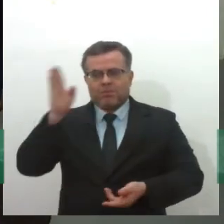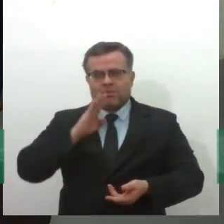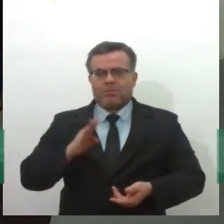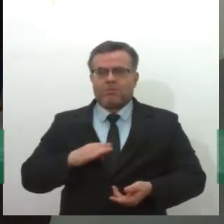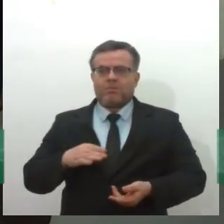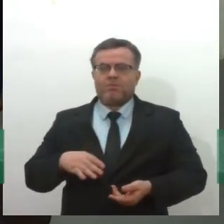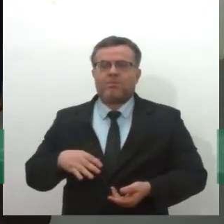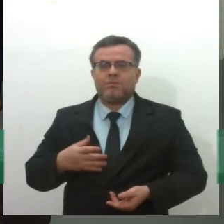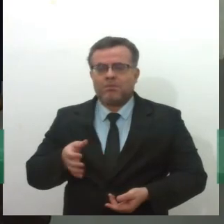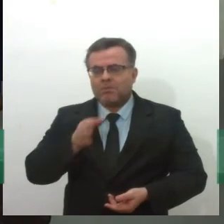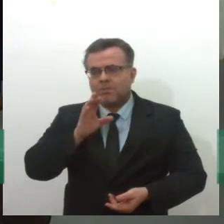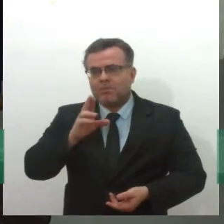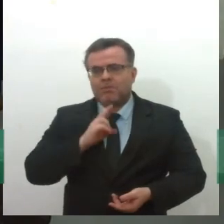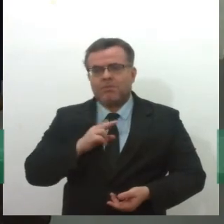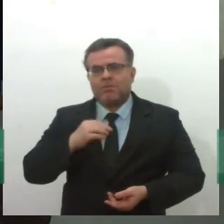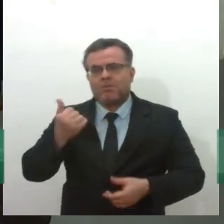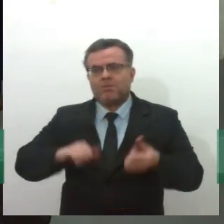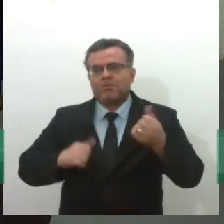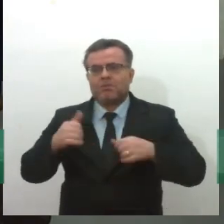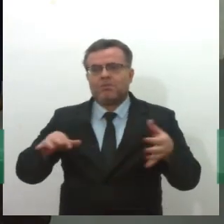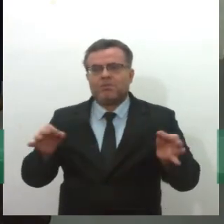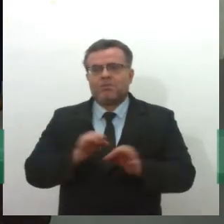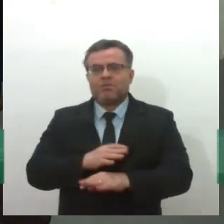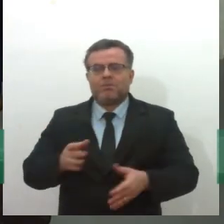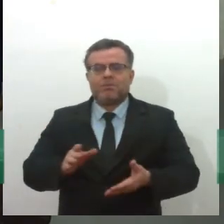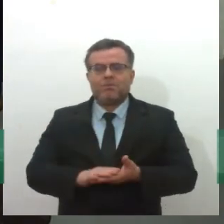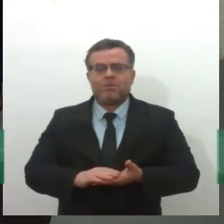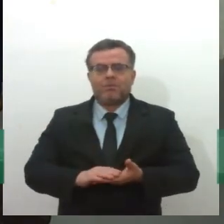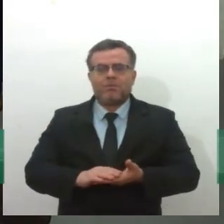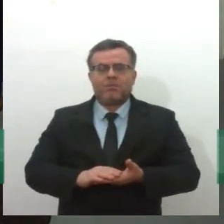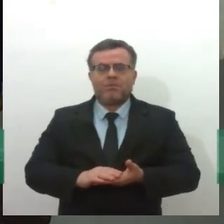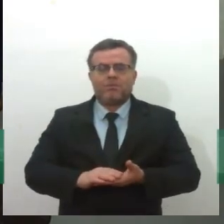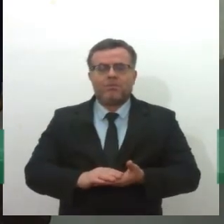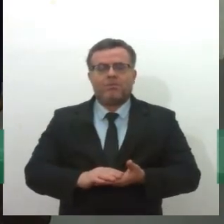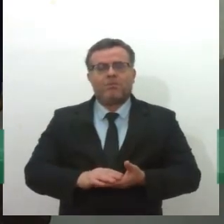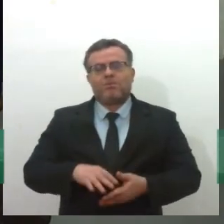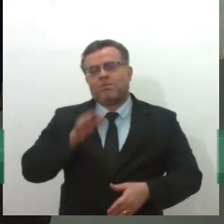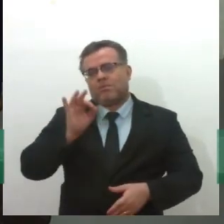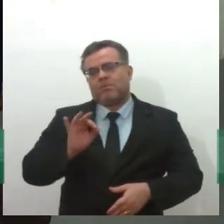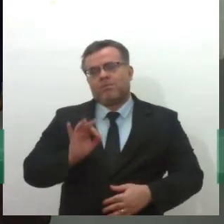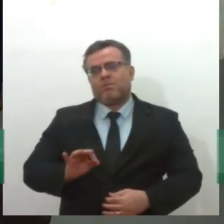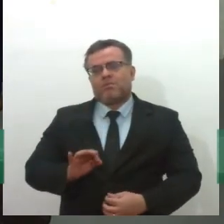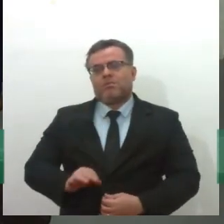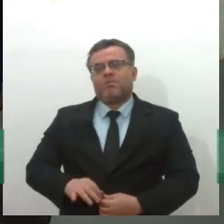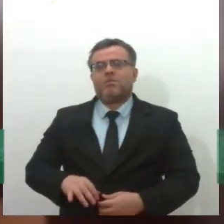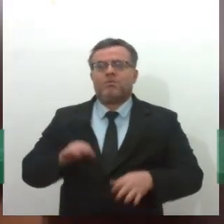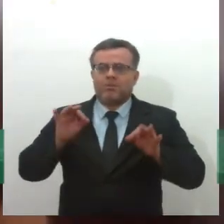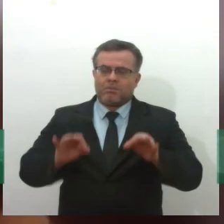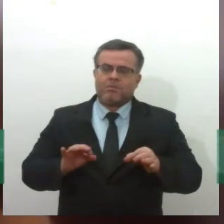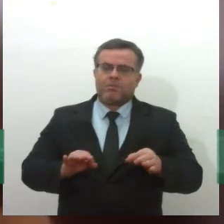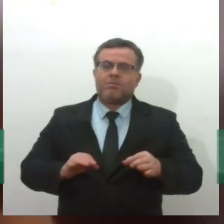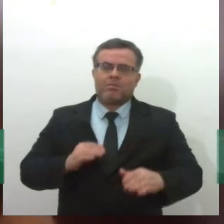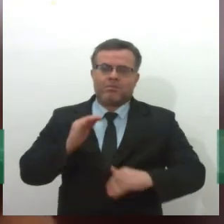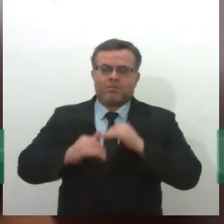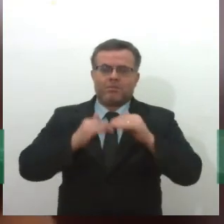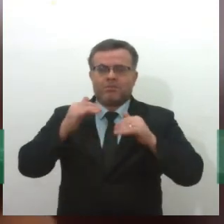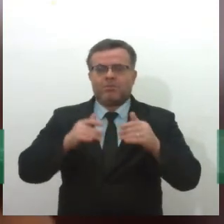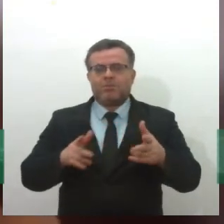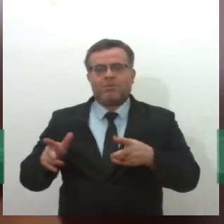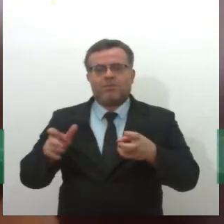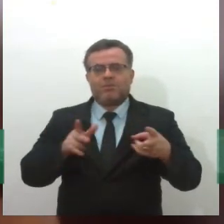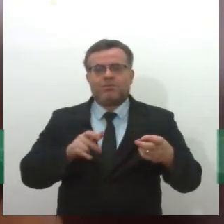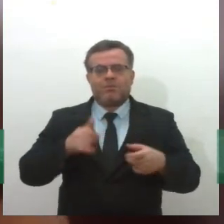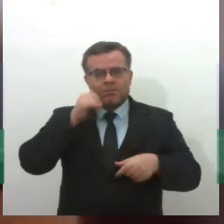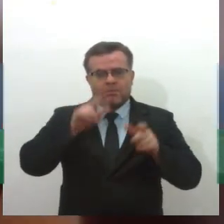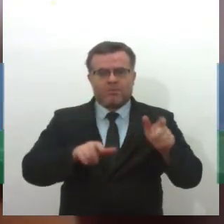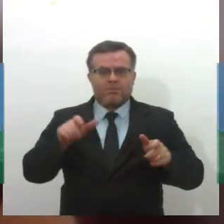Hanna, sua avaliação de forma muito breve, depois Priscila e Nivete. Com certeza, ela estaciona o crescimento das